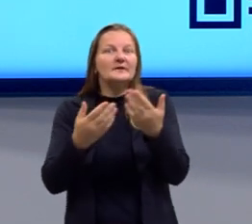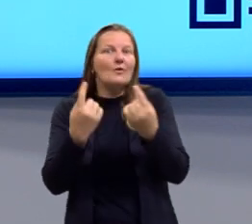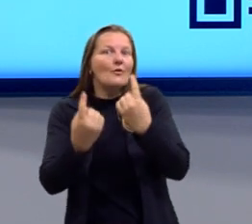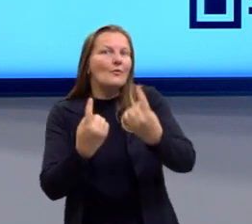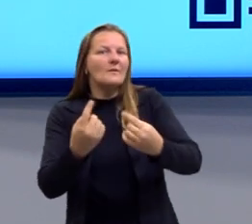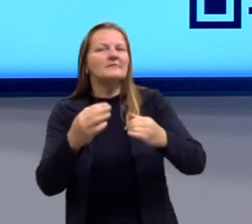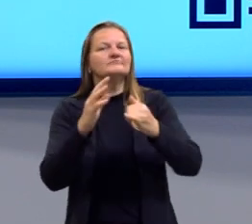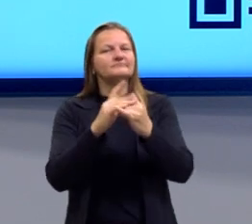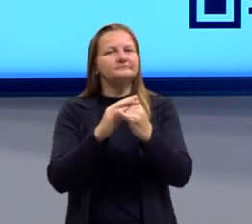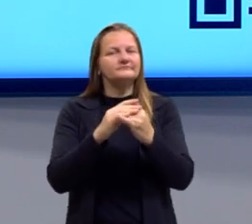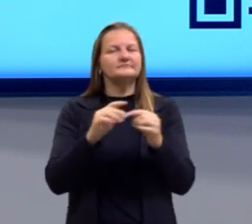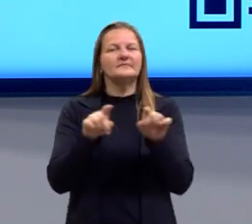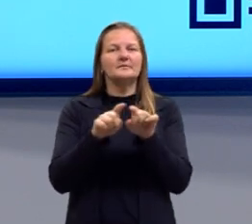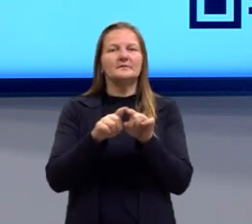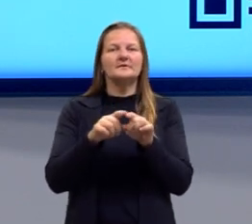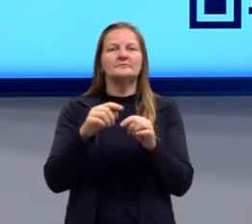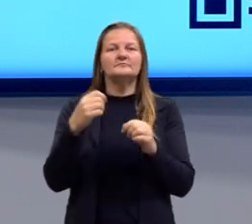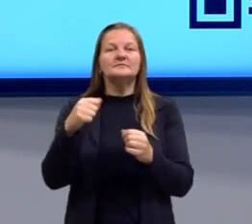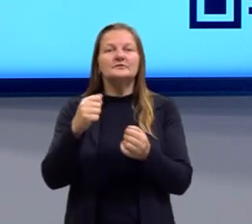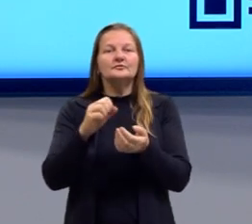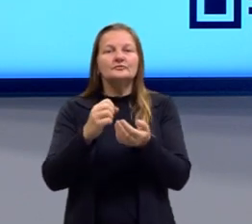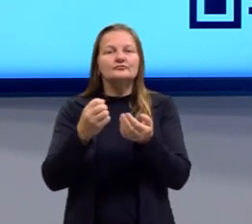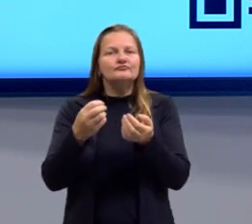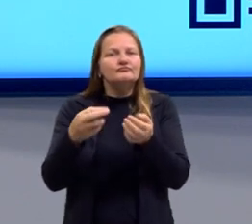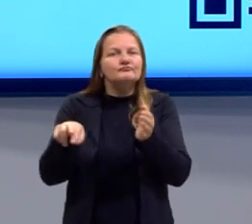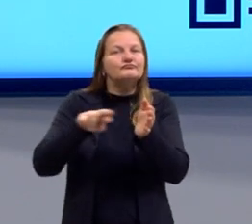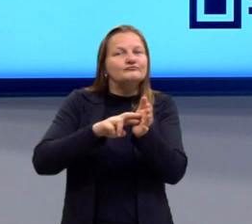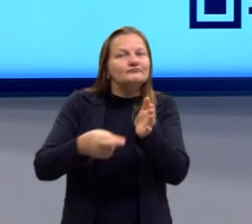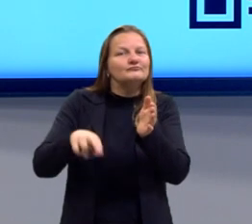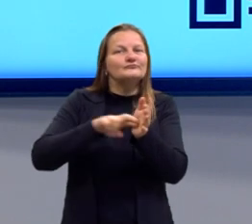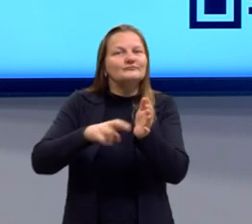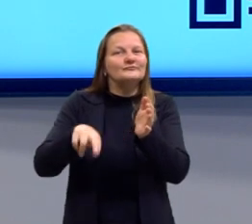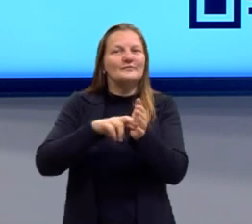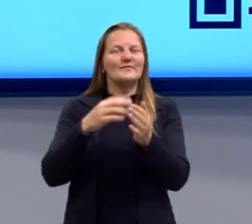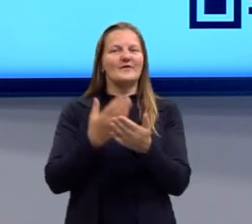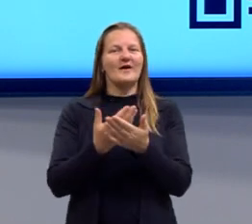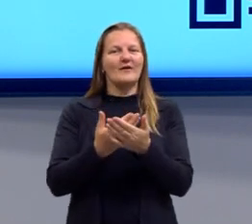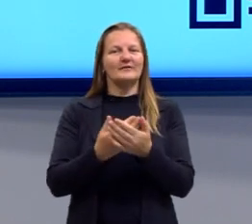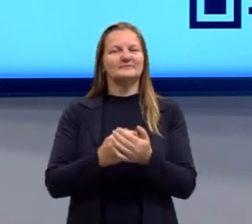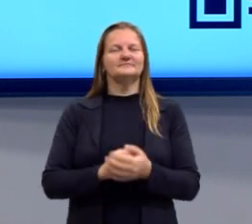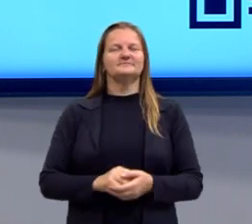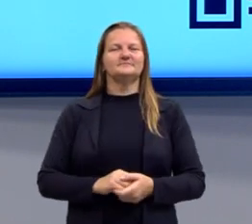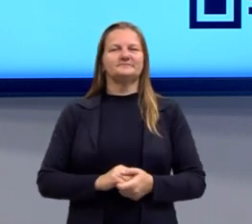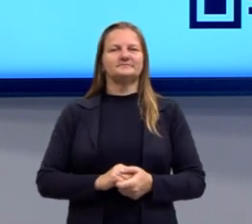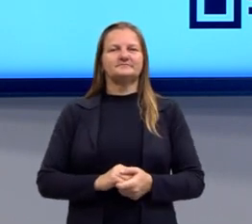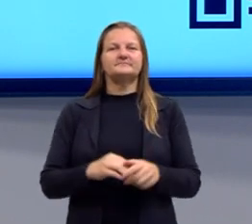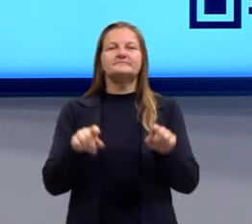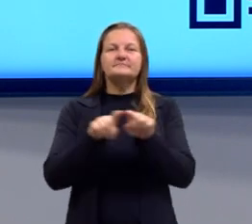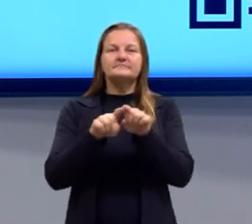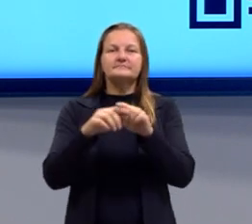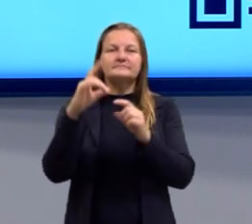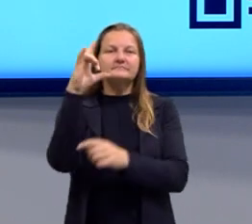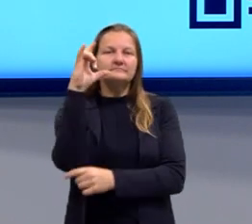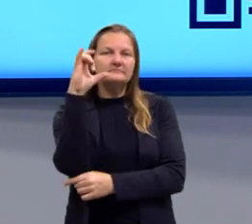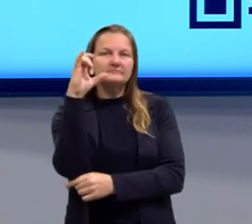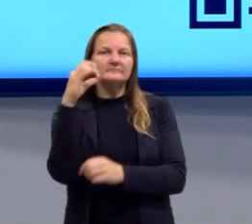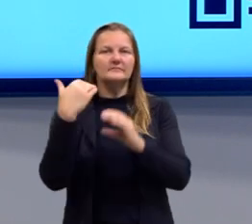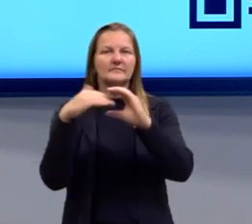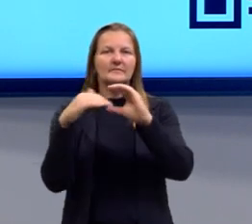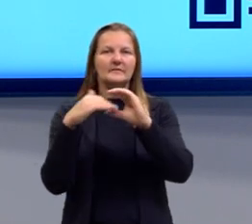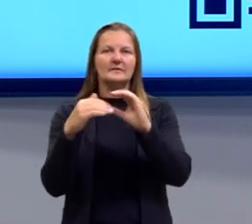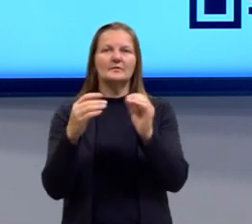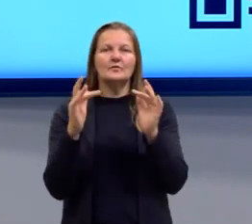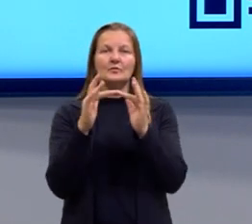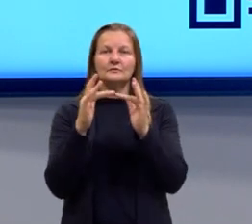alguma aula ou também precisam dar uma retomada aí nas aulas anteriores e também o Instagram o